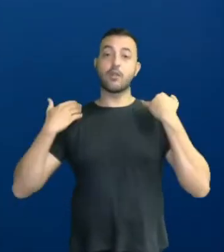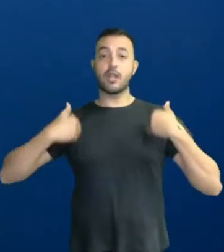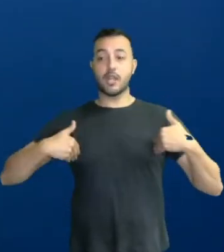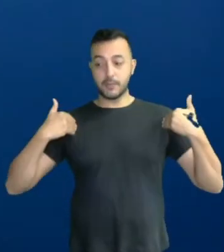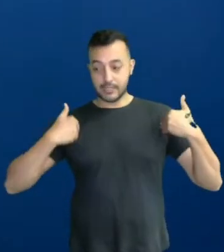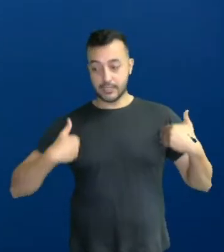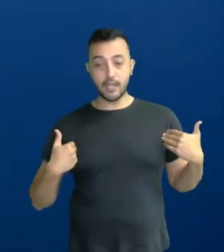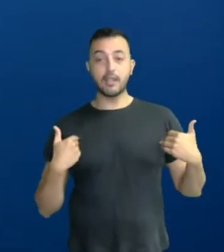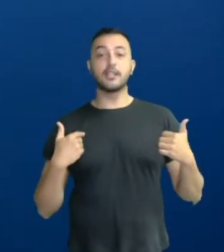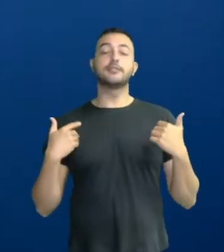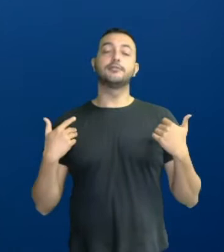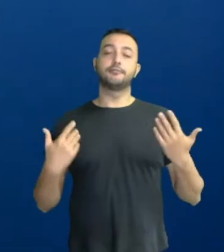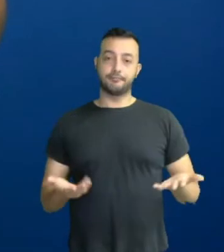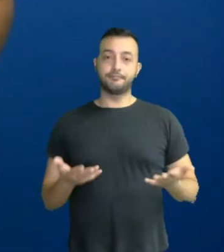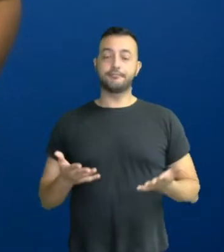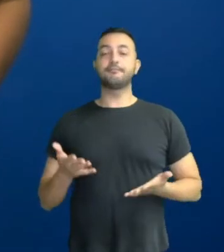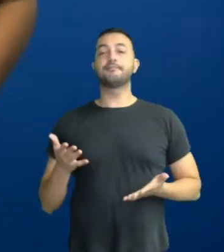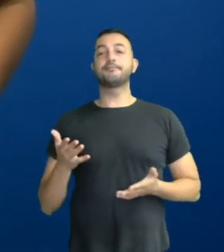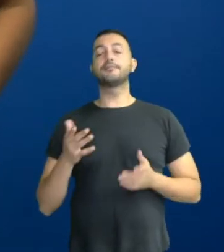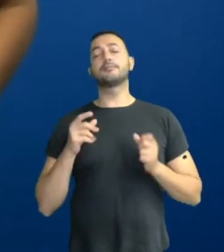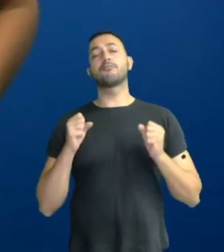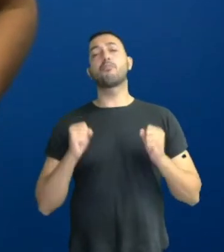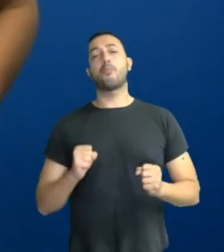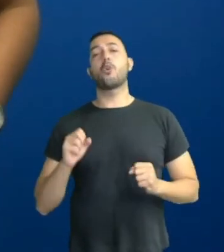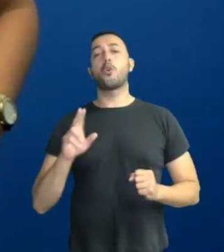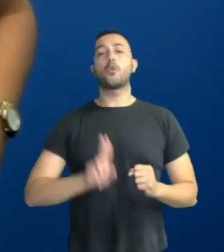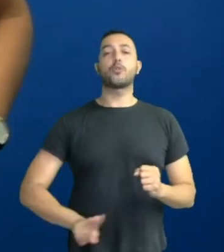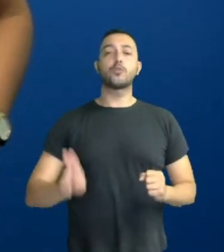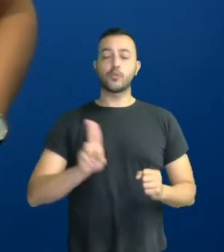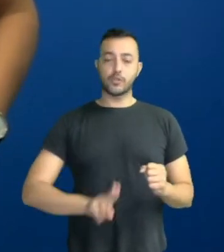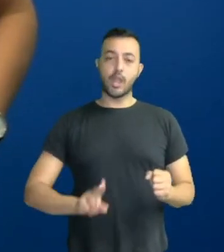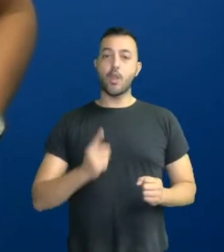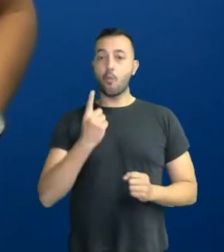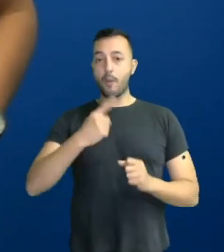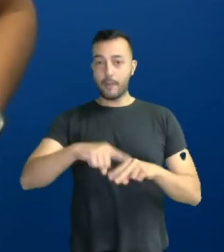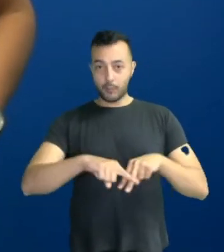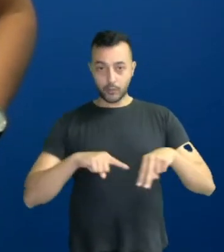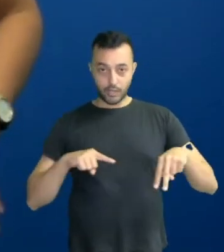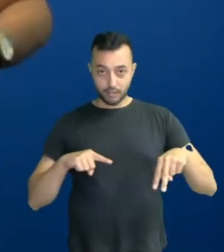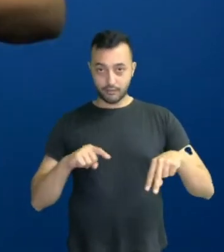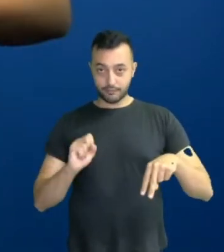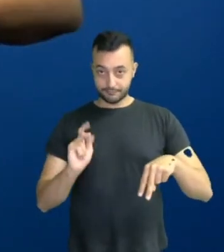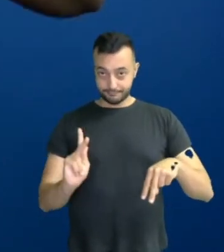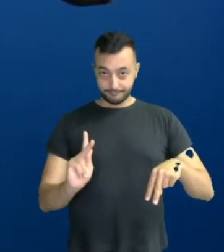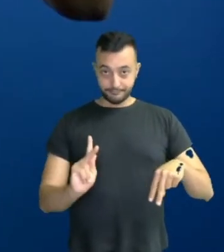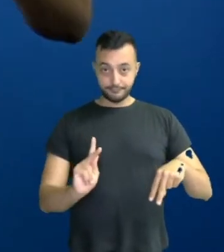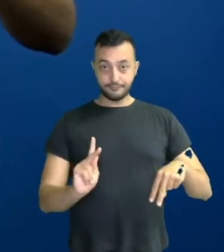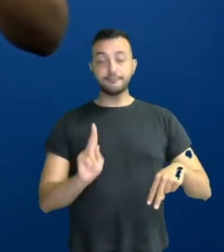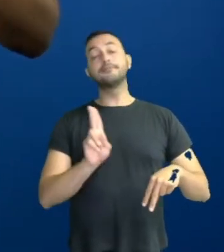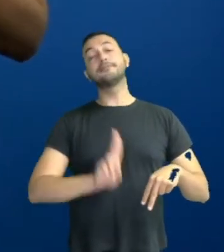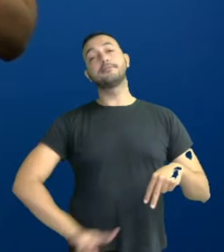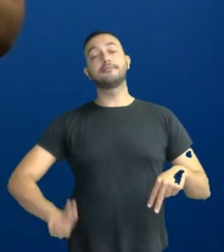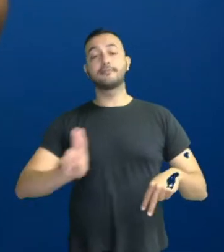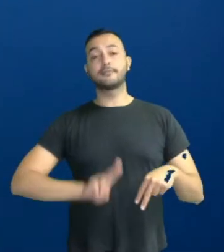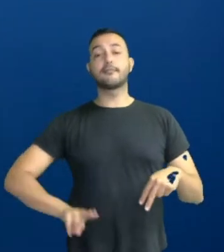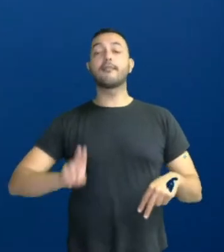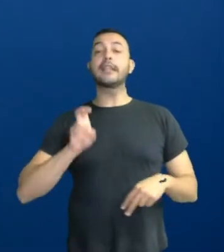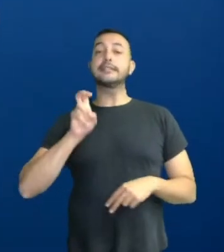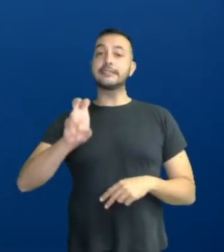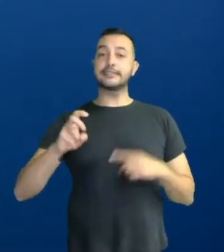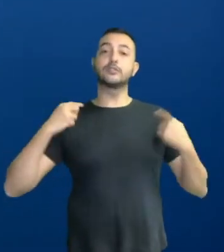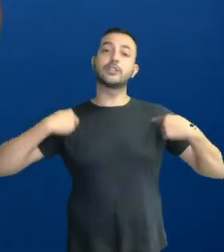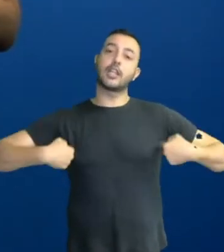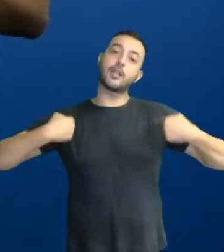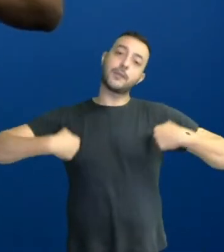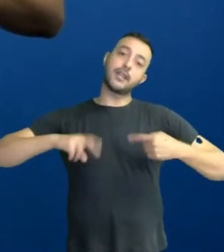tá? Então, vê. Ele pode usar uma bermuda, ok? E usar as 5 camisas